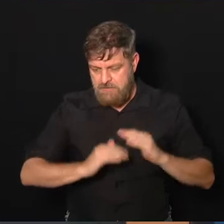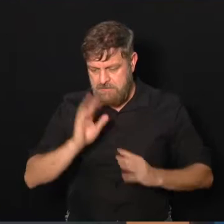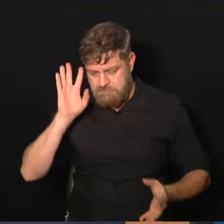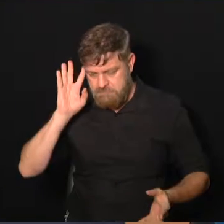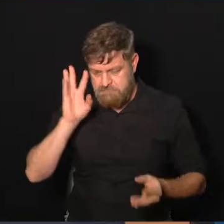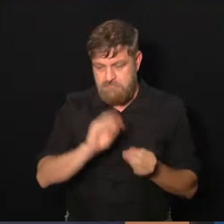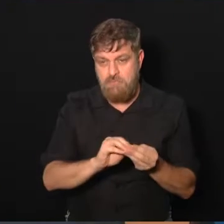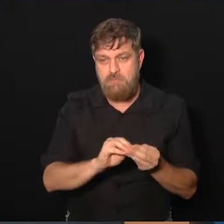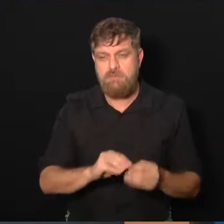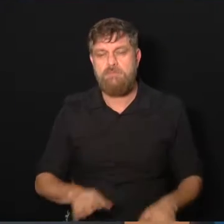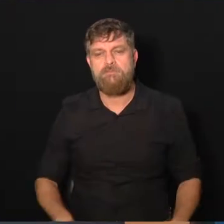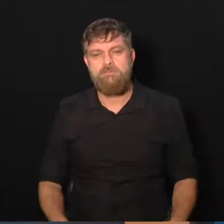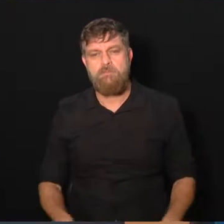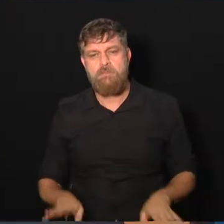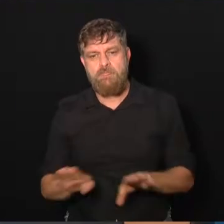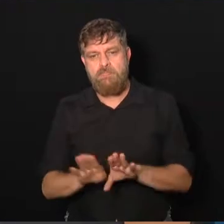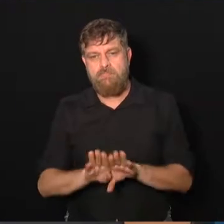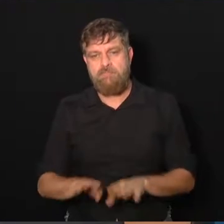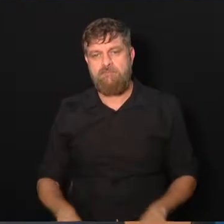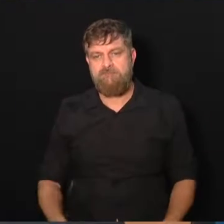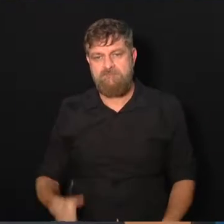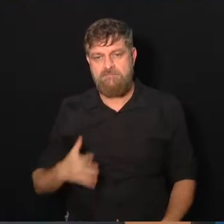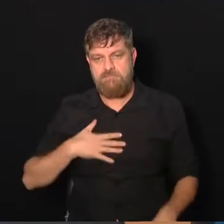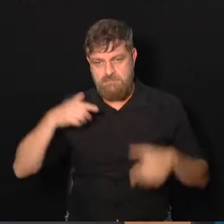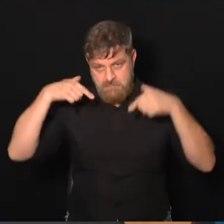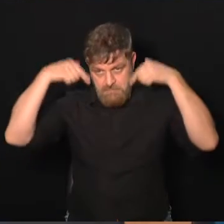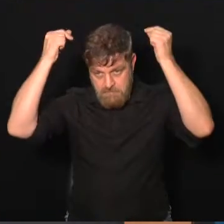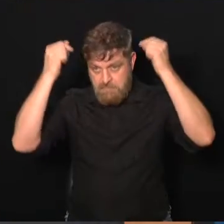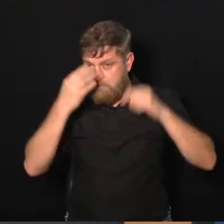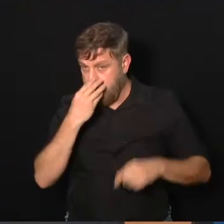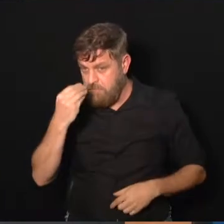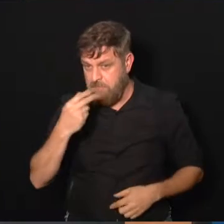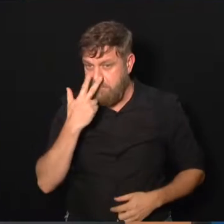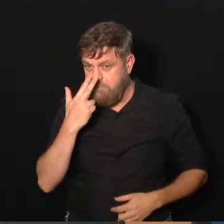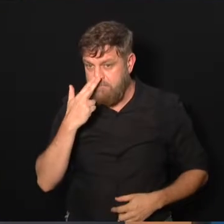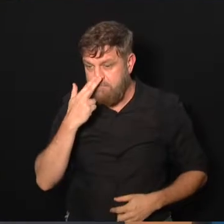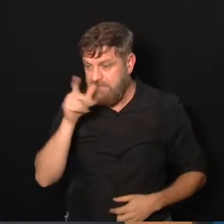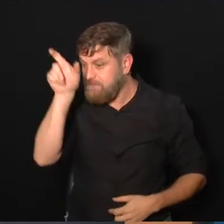em prática. E só para complementar aí, o meu pastor alemão, eu costumo dizer que ele é humano.